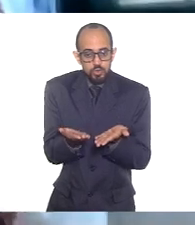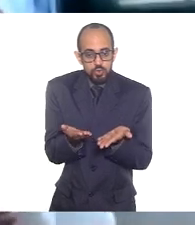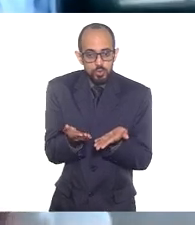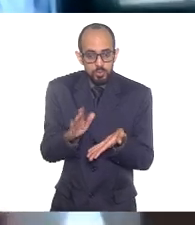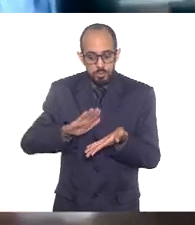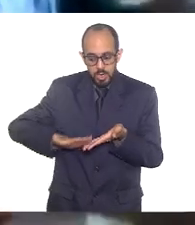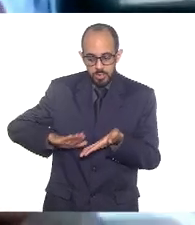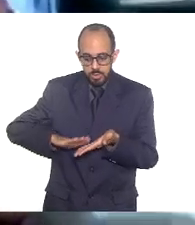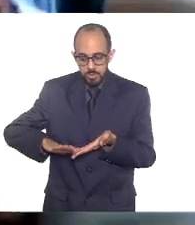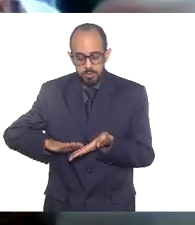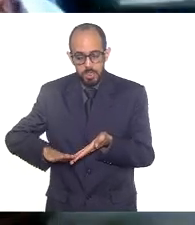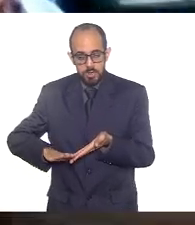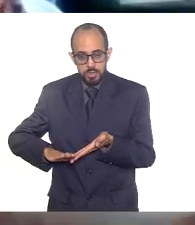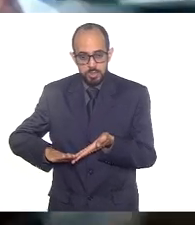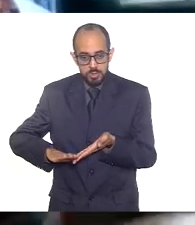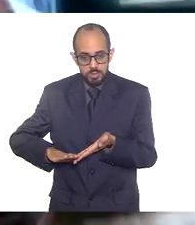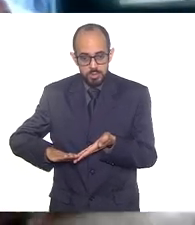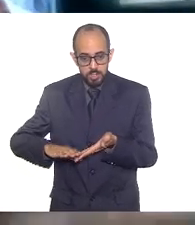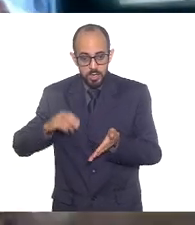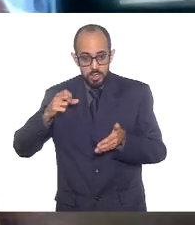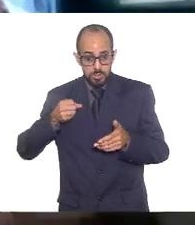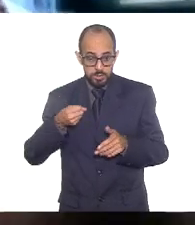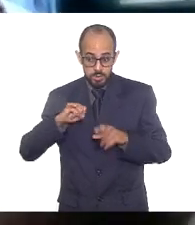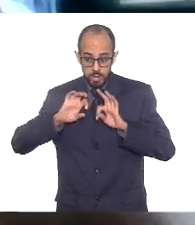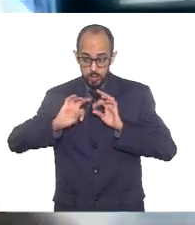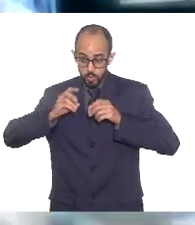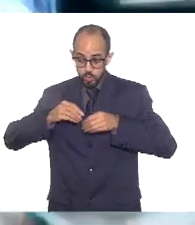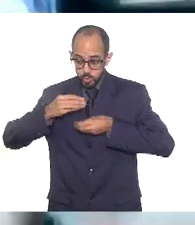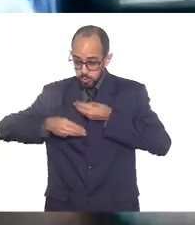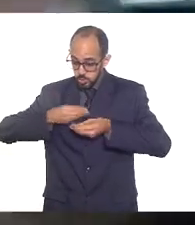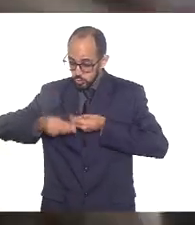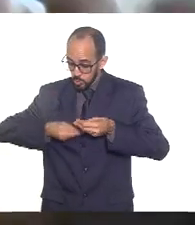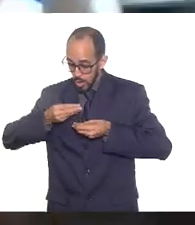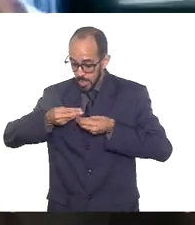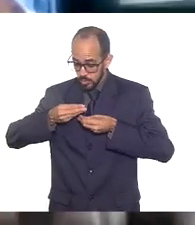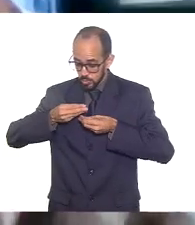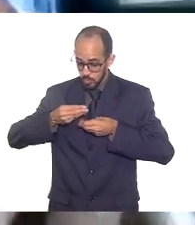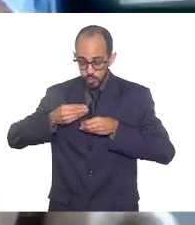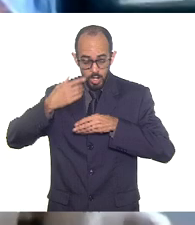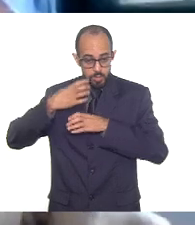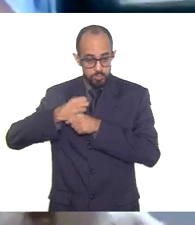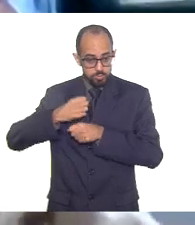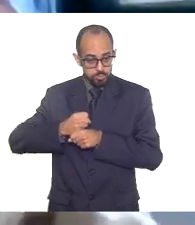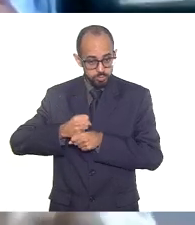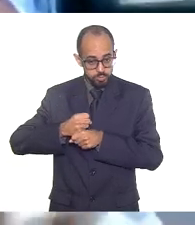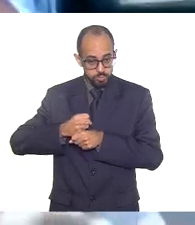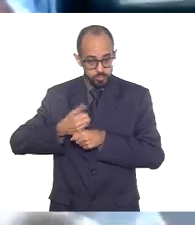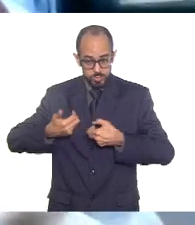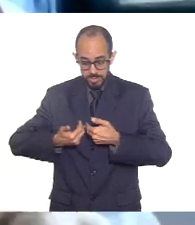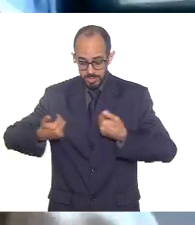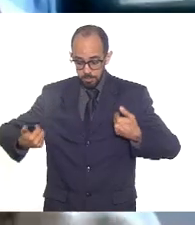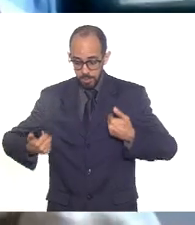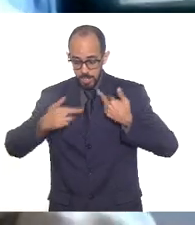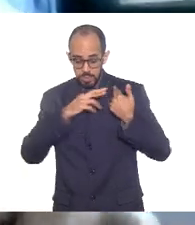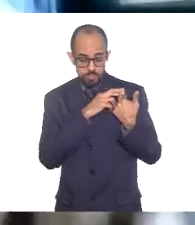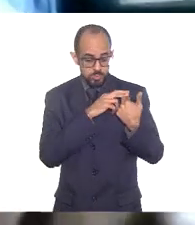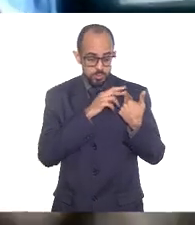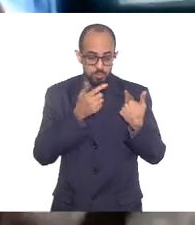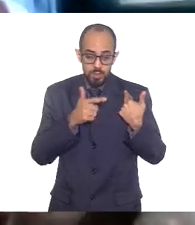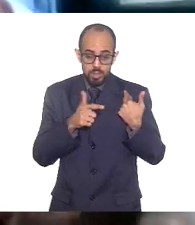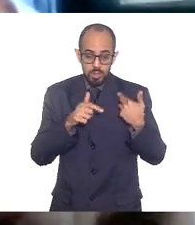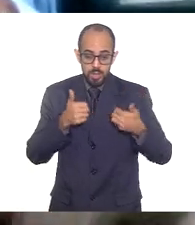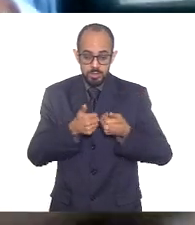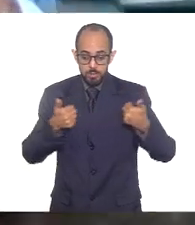despesa quando tu tá no mesmo saco o quanto você separa responsabilidade mas não separa a